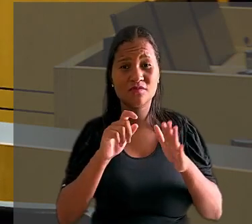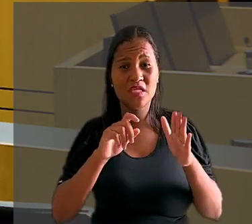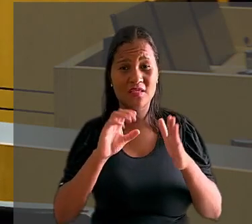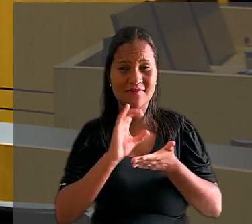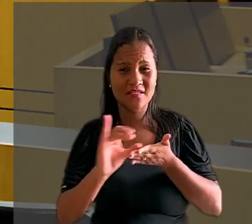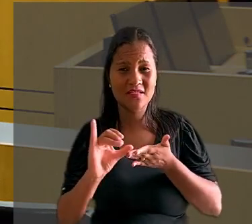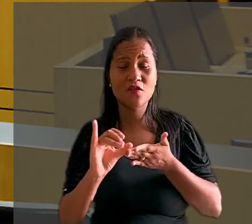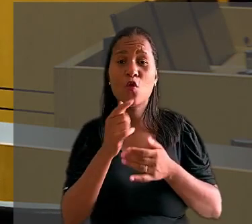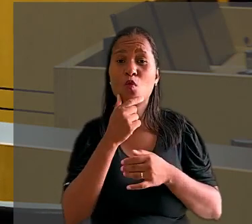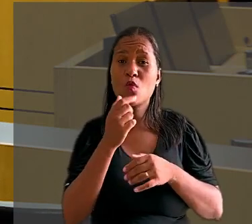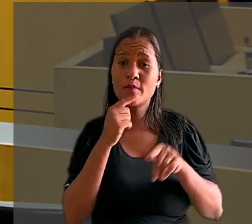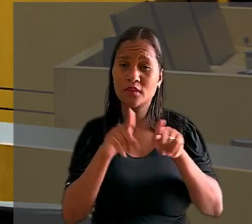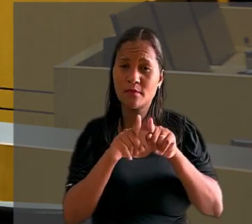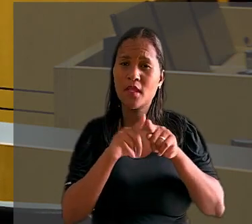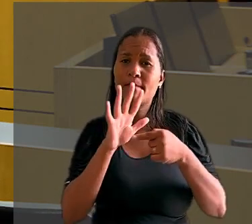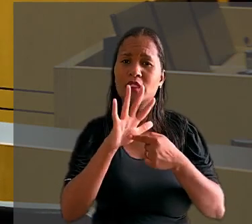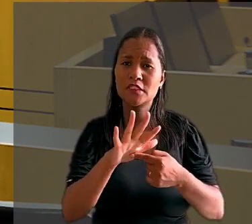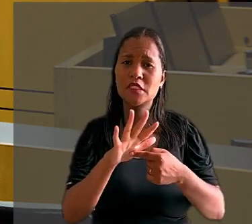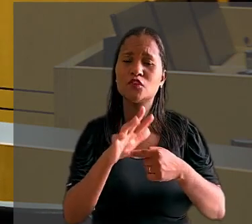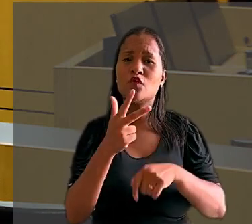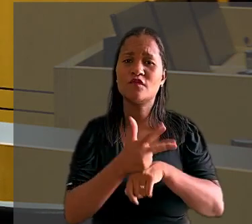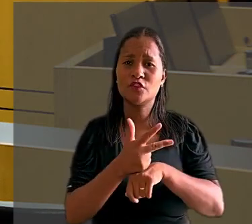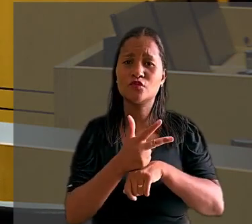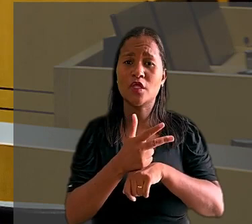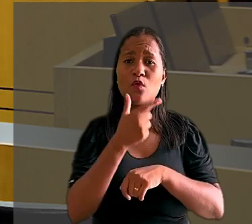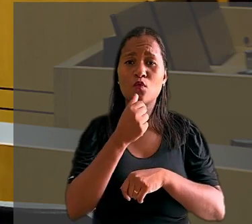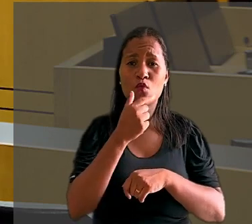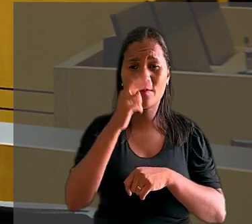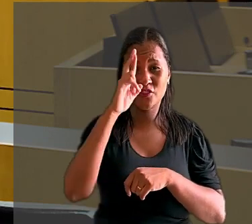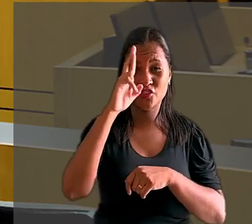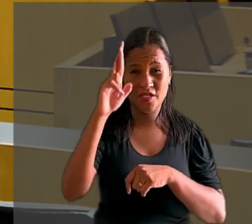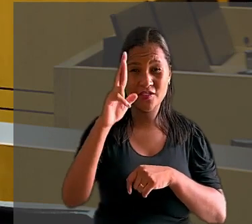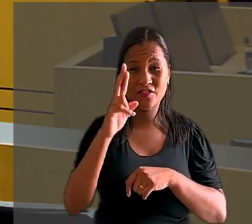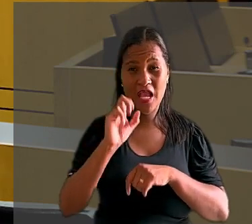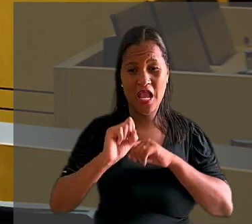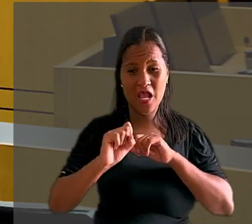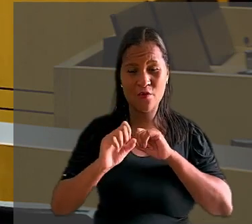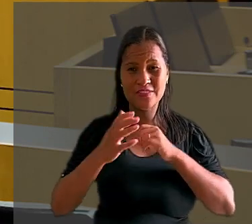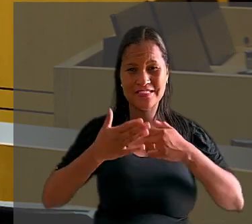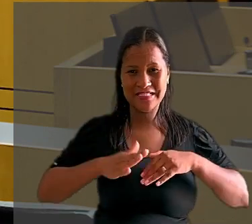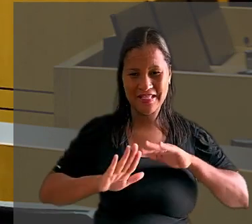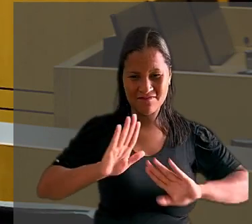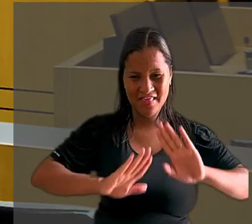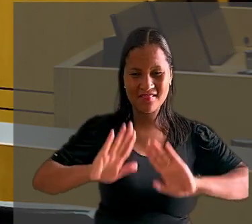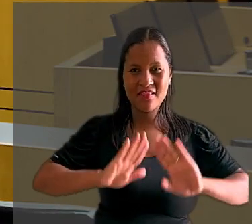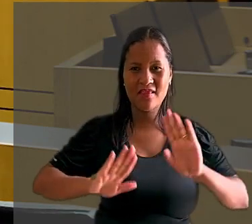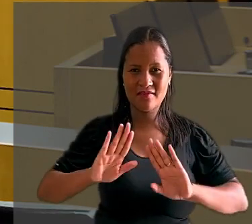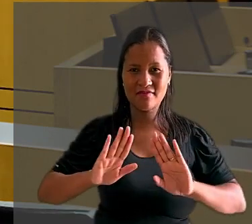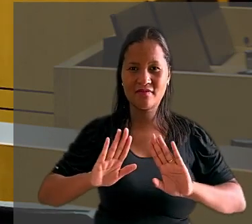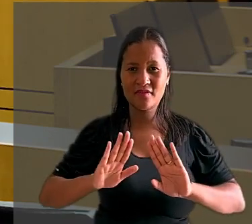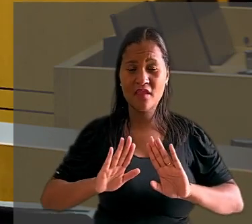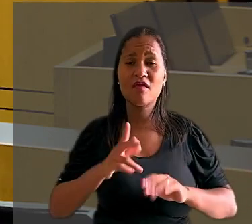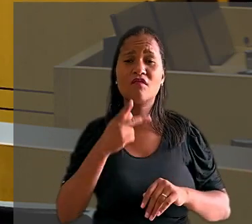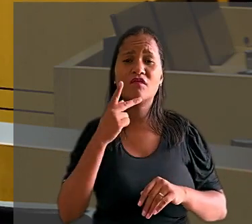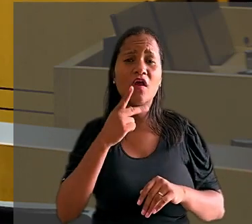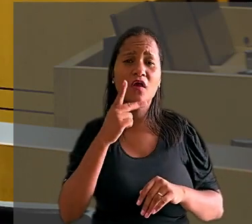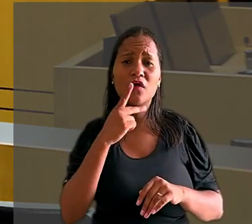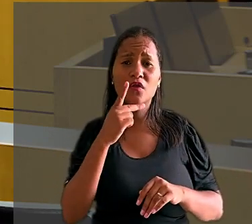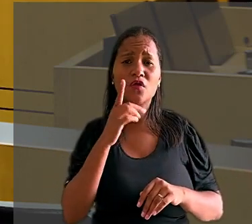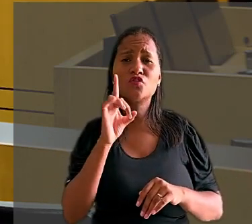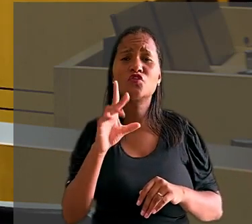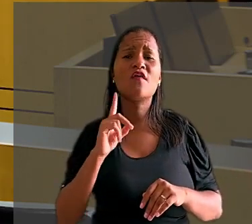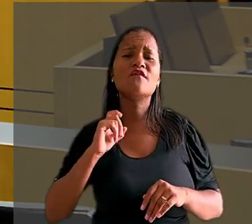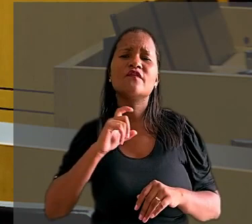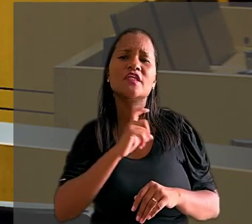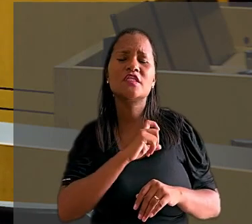que o gerente, ao se defender numa ação civil pública relativa às cobranças, sustentou que se tratava de vício de linguagem